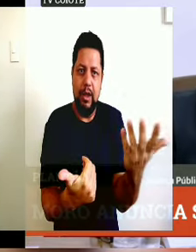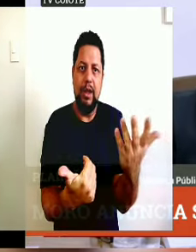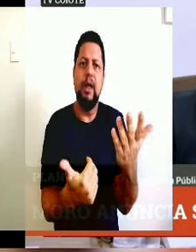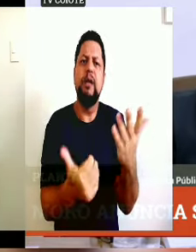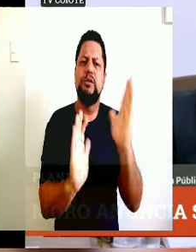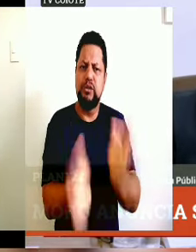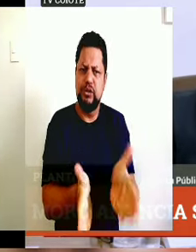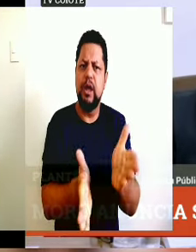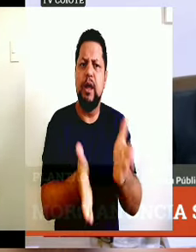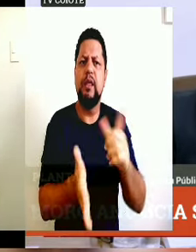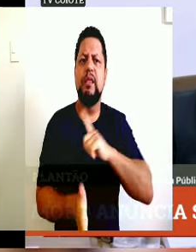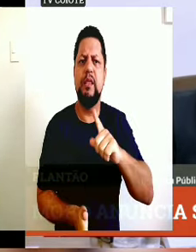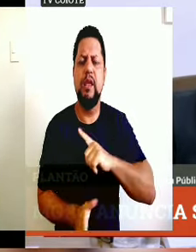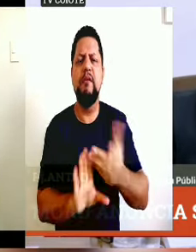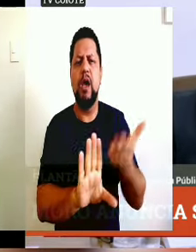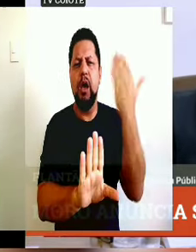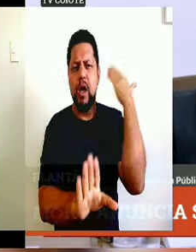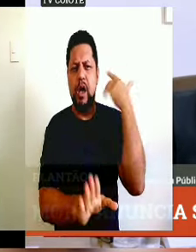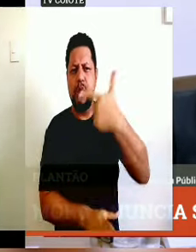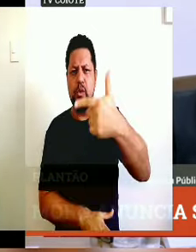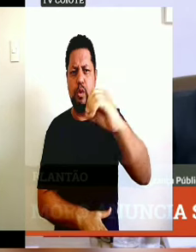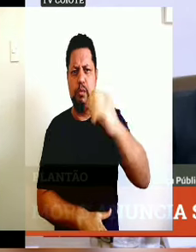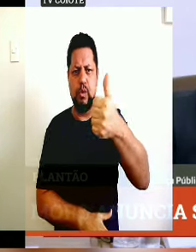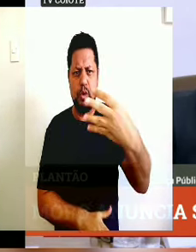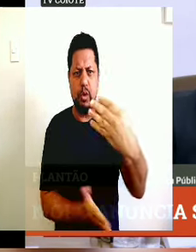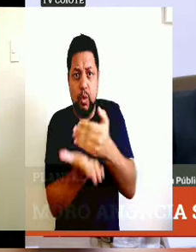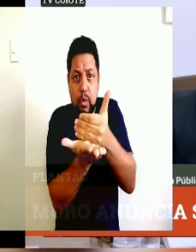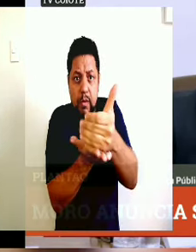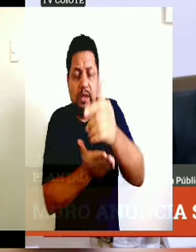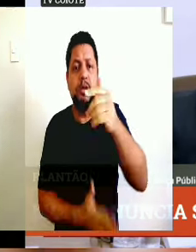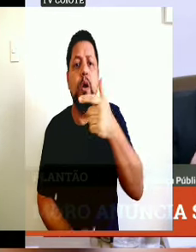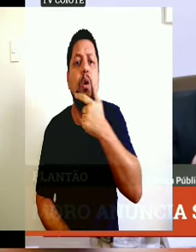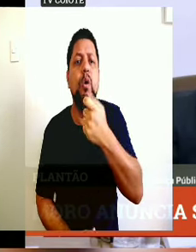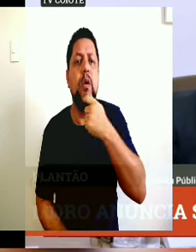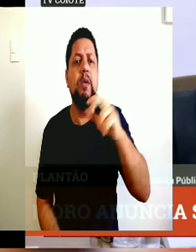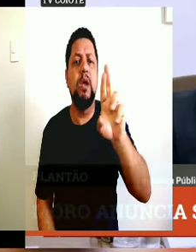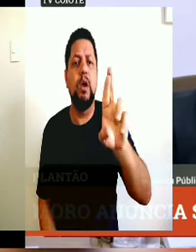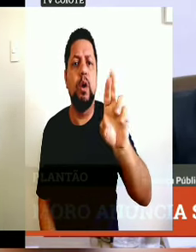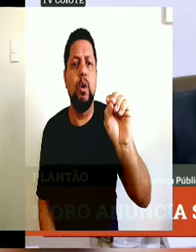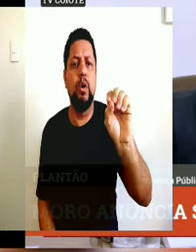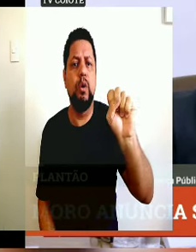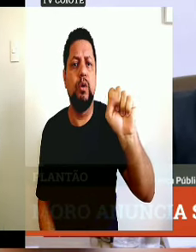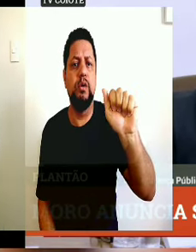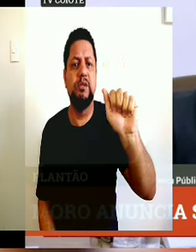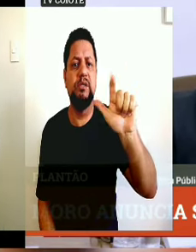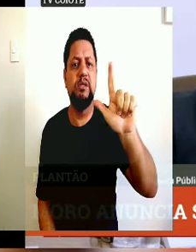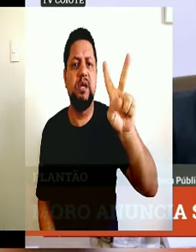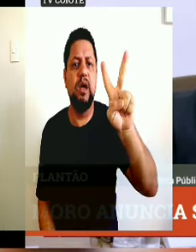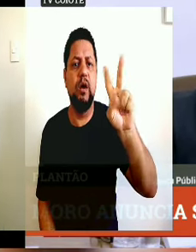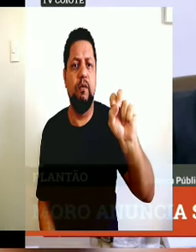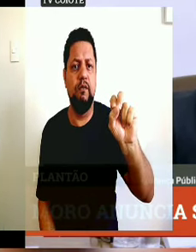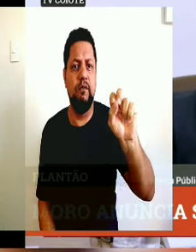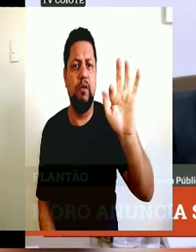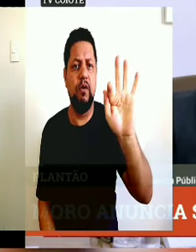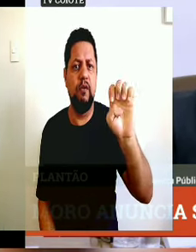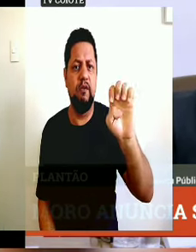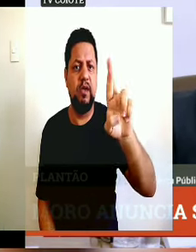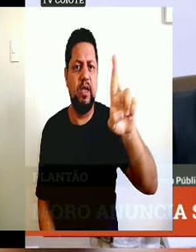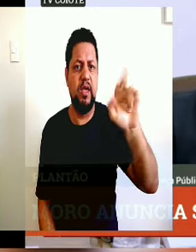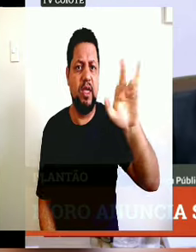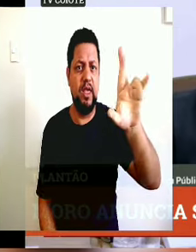Tivemos, no início da Lava Jato, o superintendente Rosaldo Ferreira, convidei aqui para o Ministério, fazendo um grande